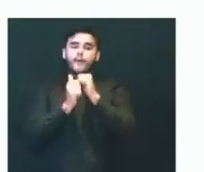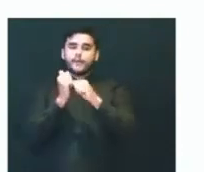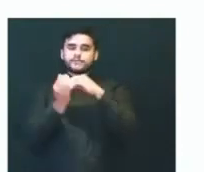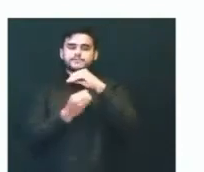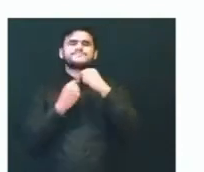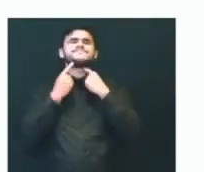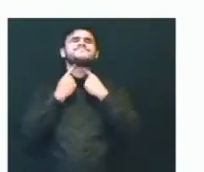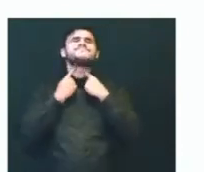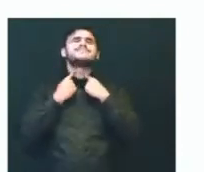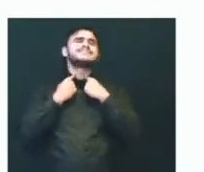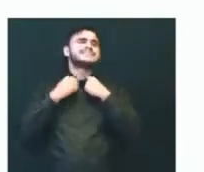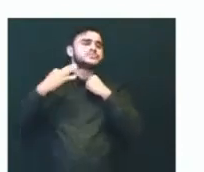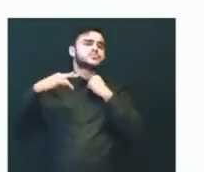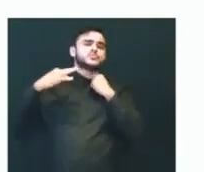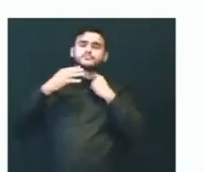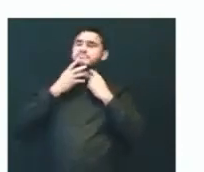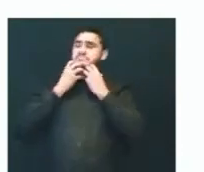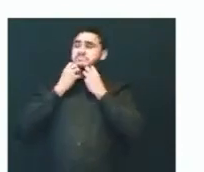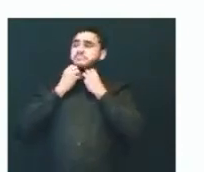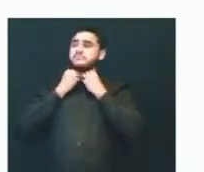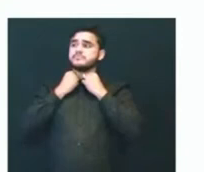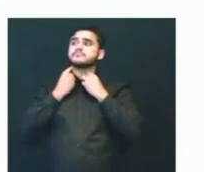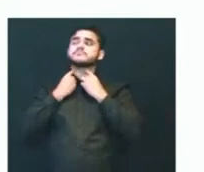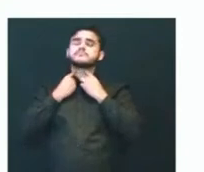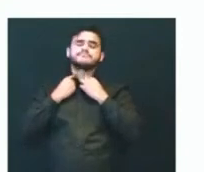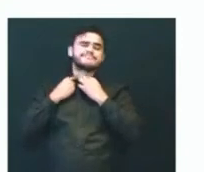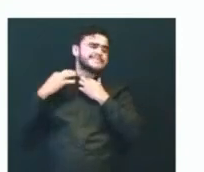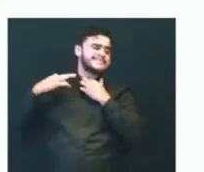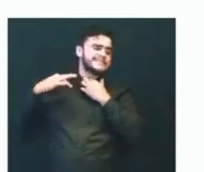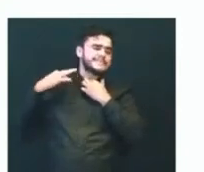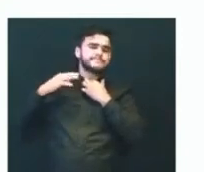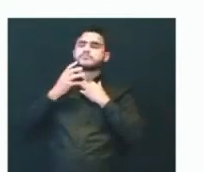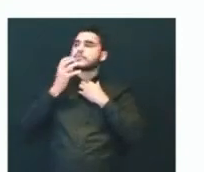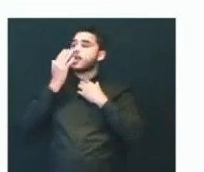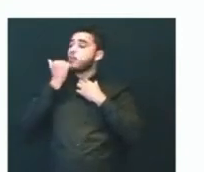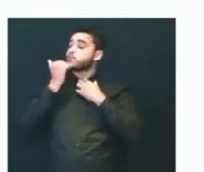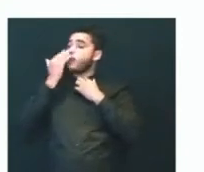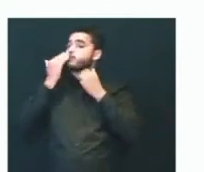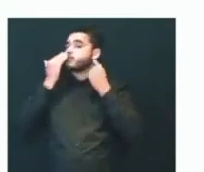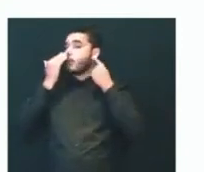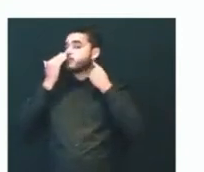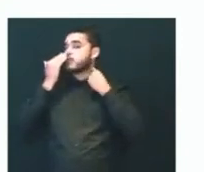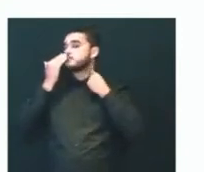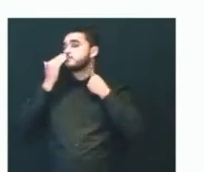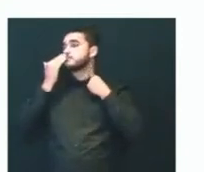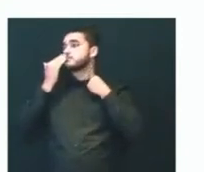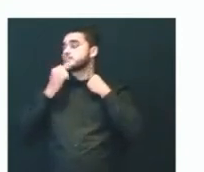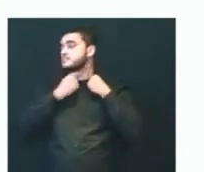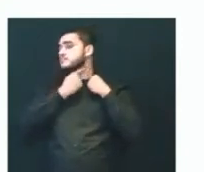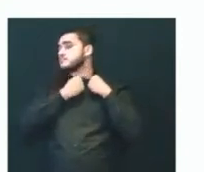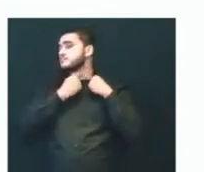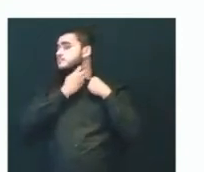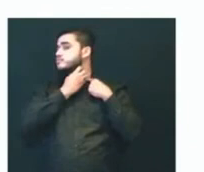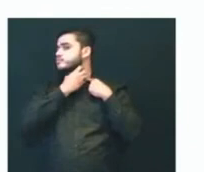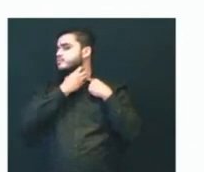engolir. Às vezes o paciente tem dificuldade para engolir, uma disfagia, ou então uma mucositezinha, que dá